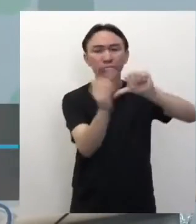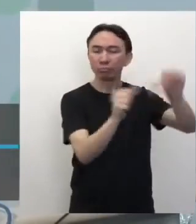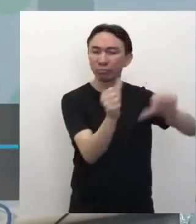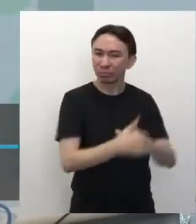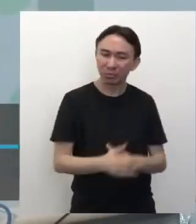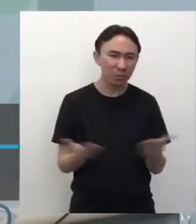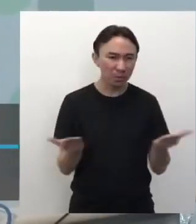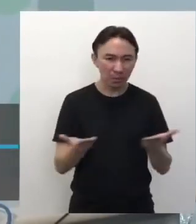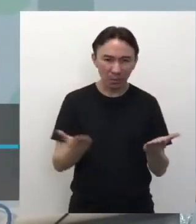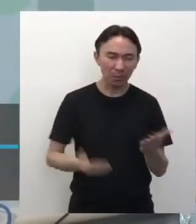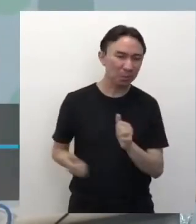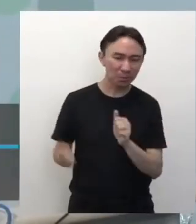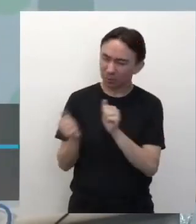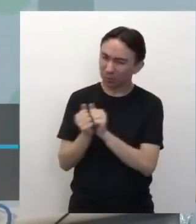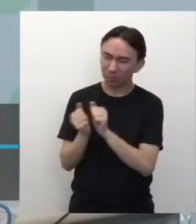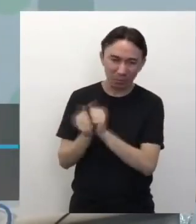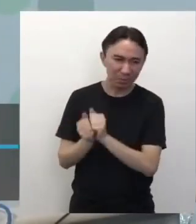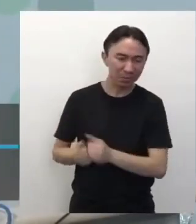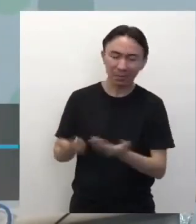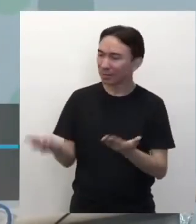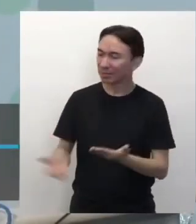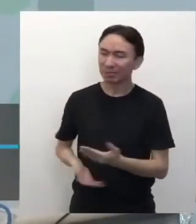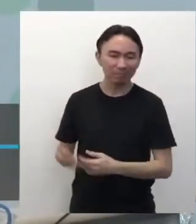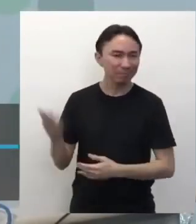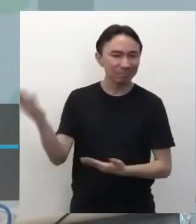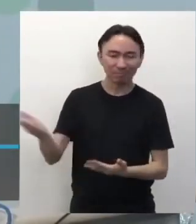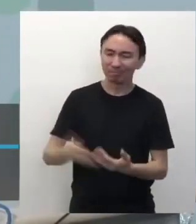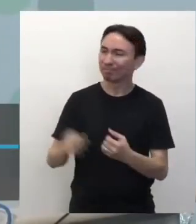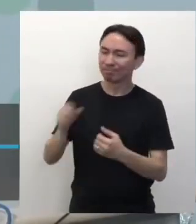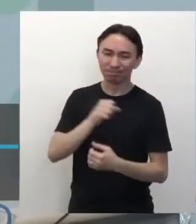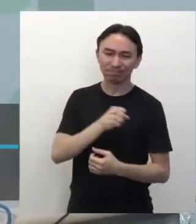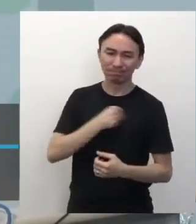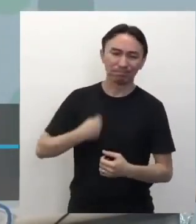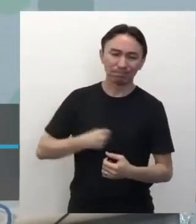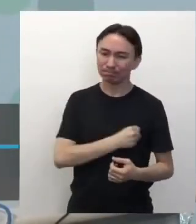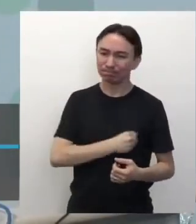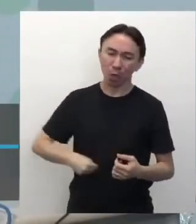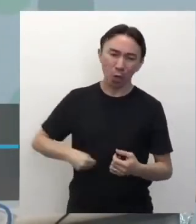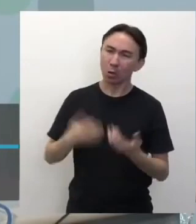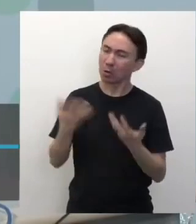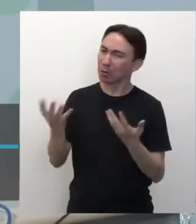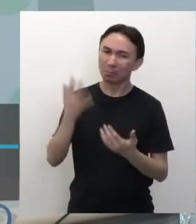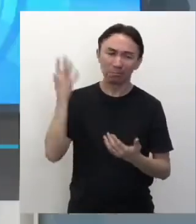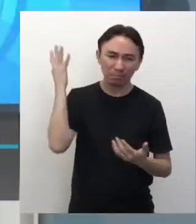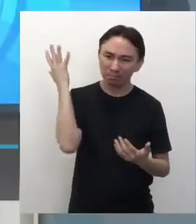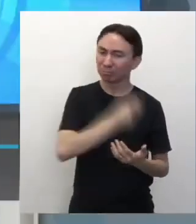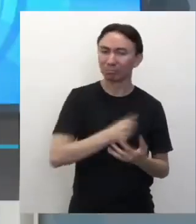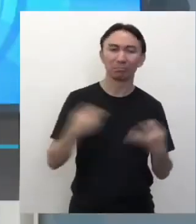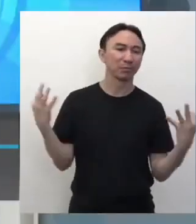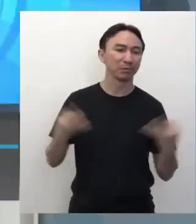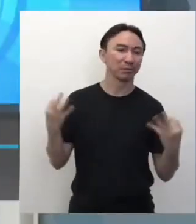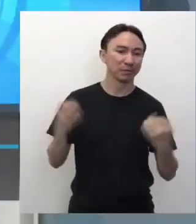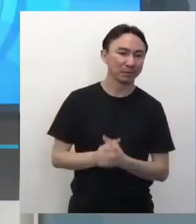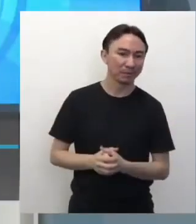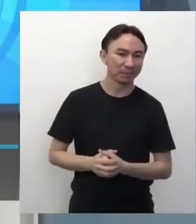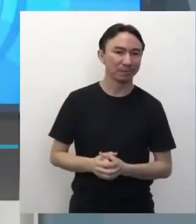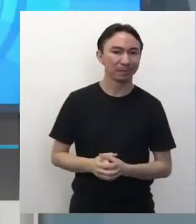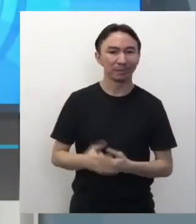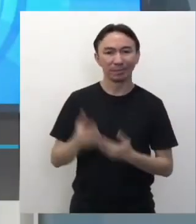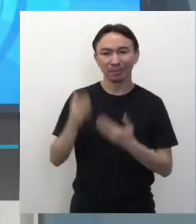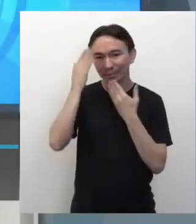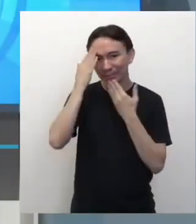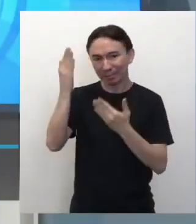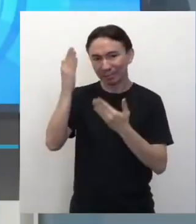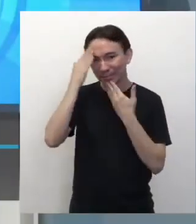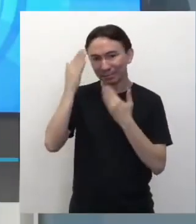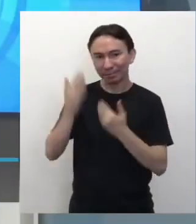meu herói, esse homem perfeito, maravilhoso, entendeu? Faltam palavras para descrever, Antônio Russo. Obrigado pelos